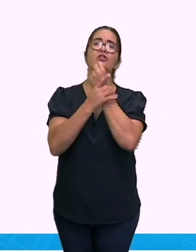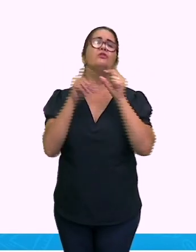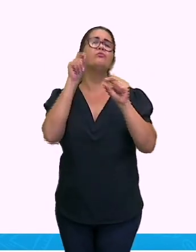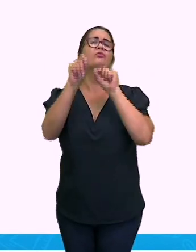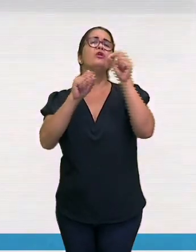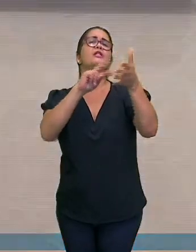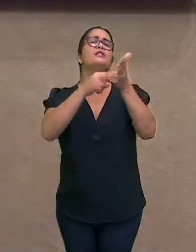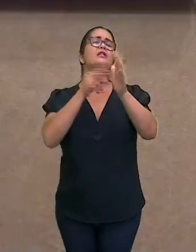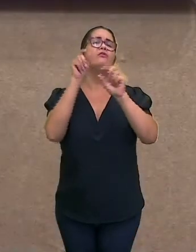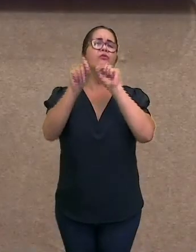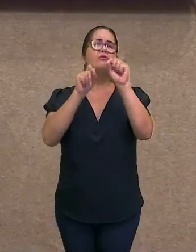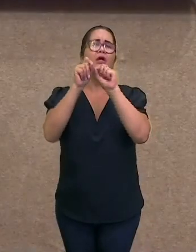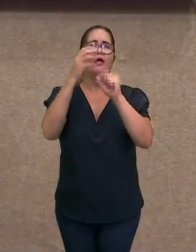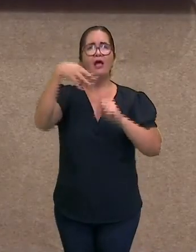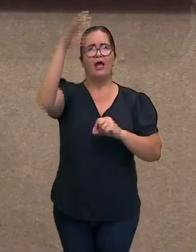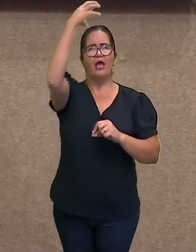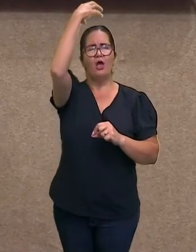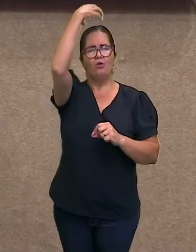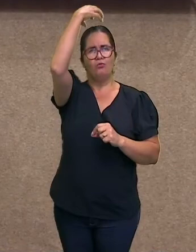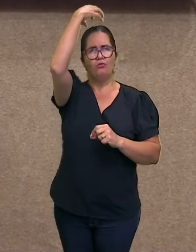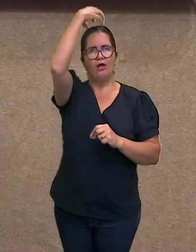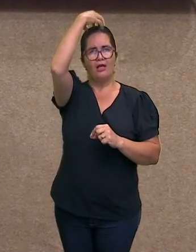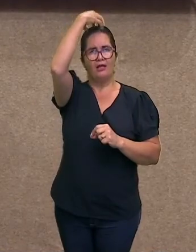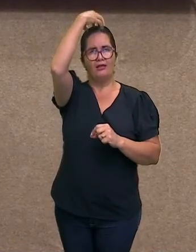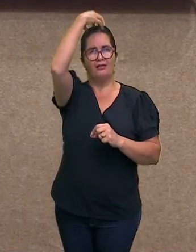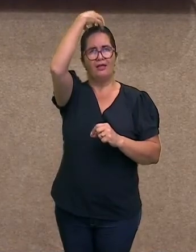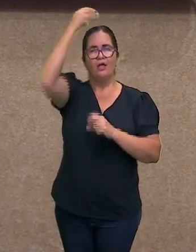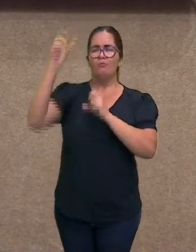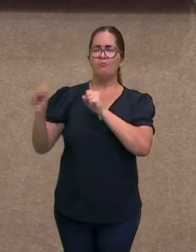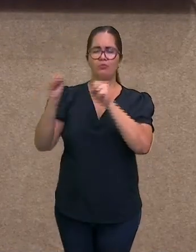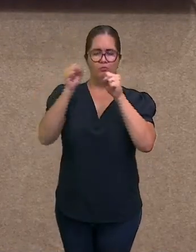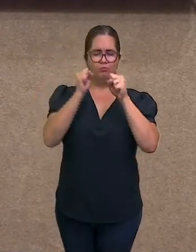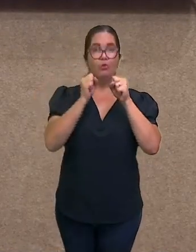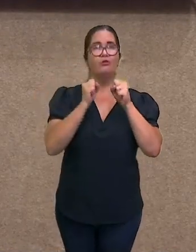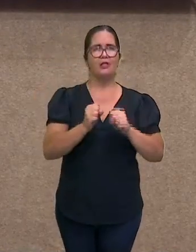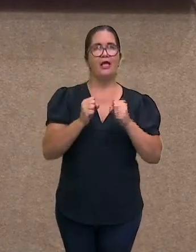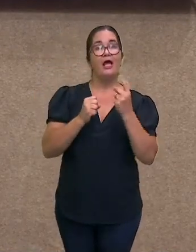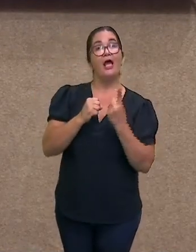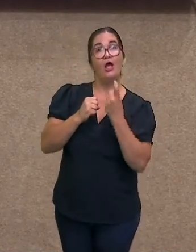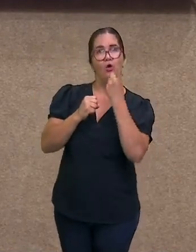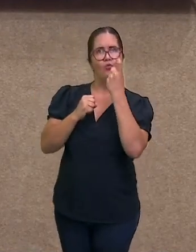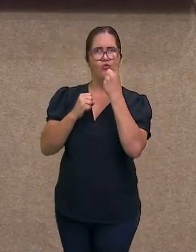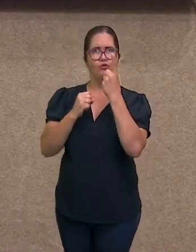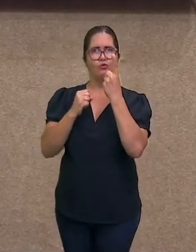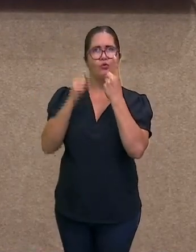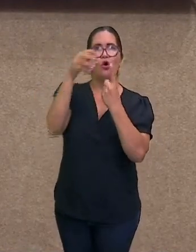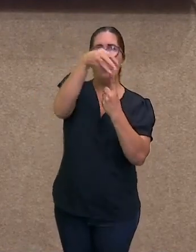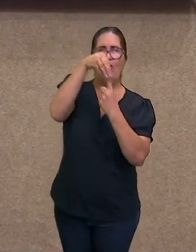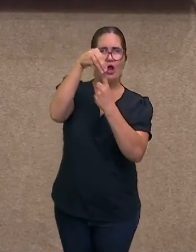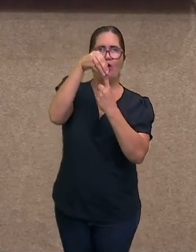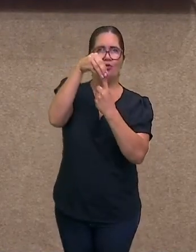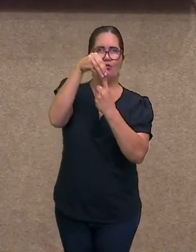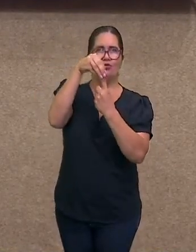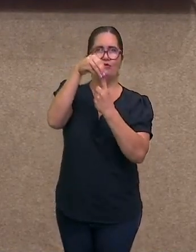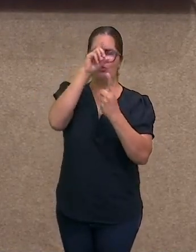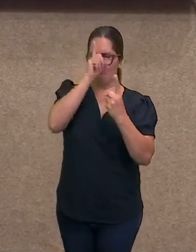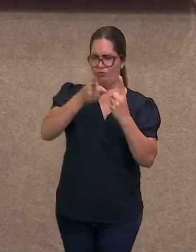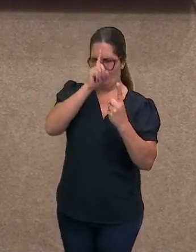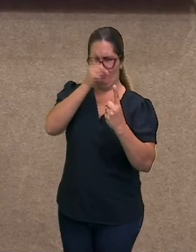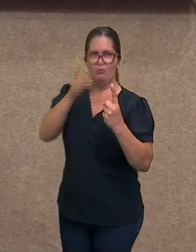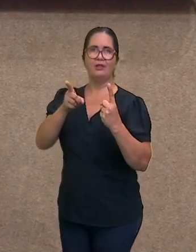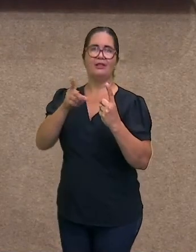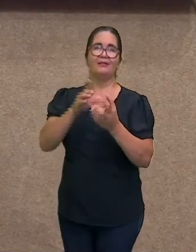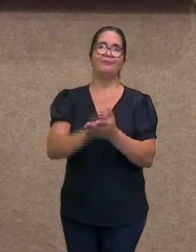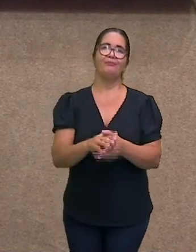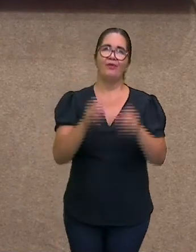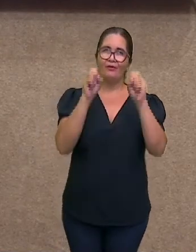rei centrado no poder. O rei é o centro do poder. Ok? Para acessar